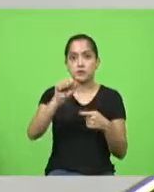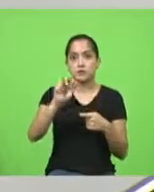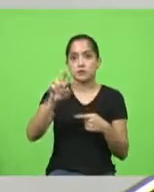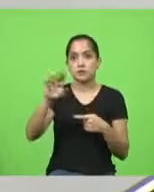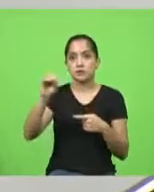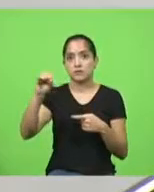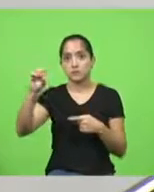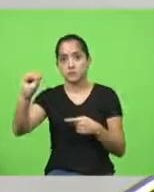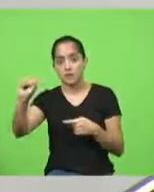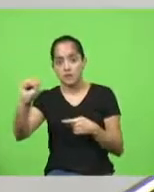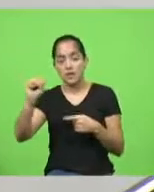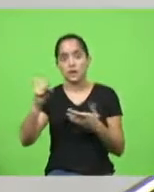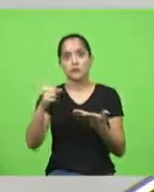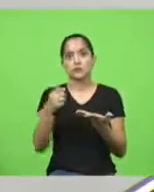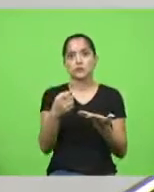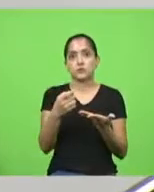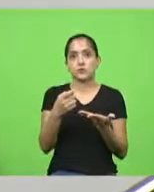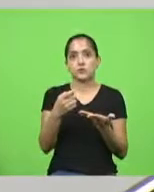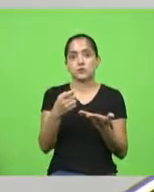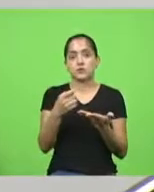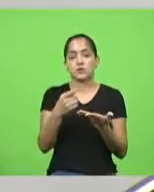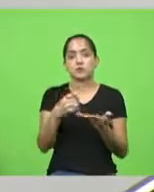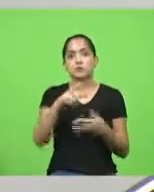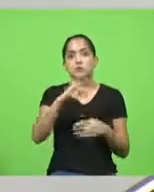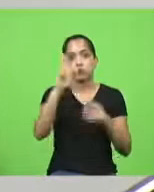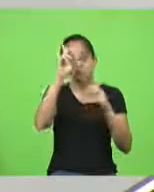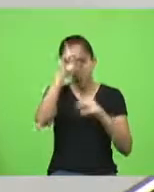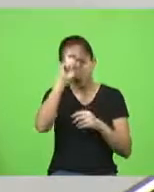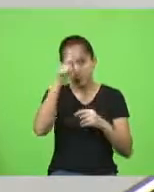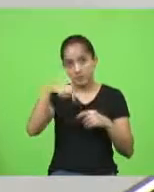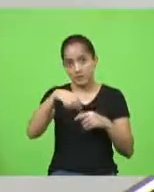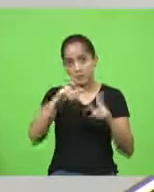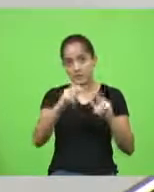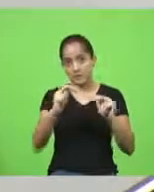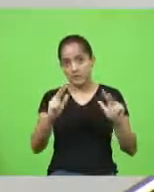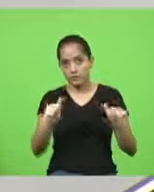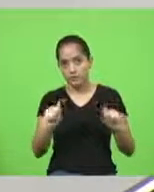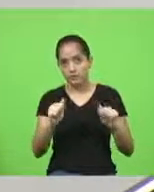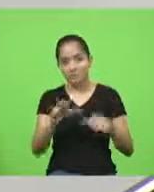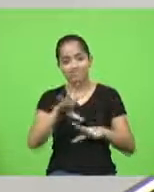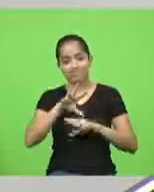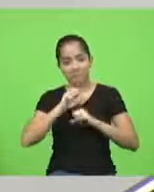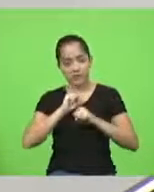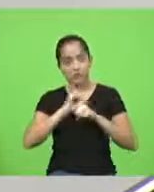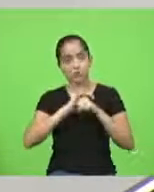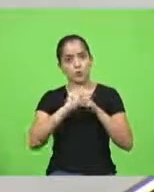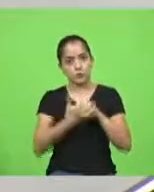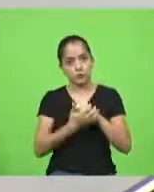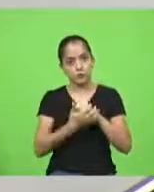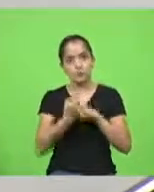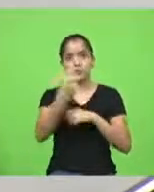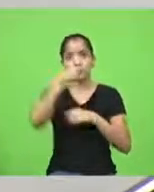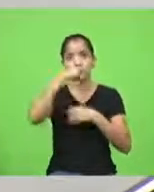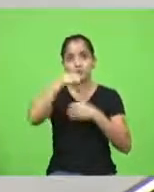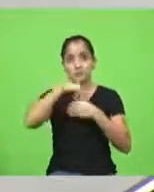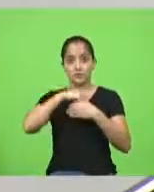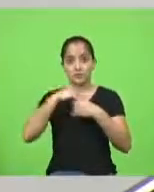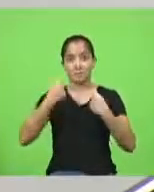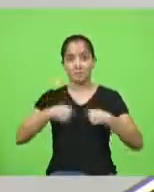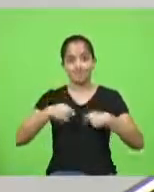do Hospital Regional, que foi contaminado, precisou ser entubado, precisou